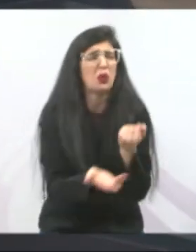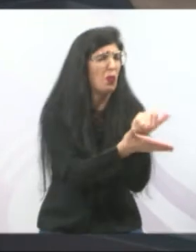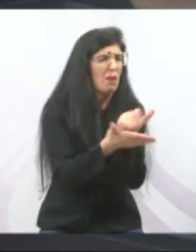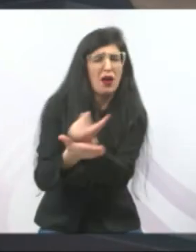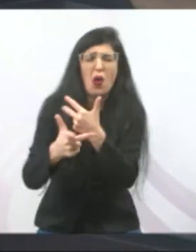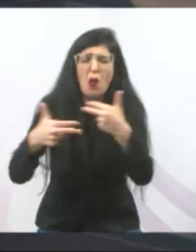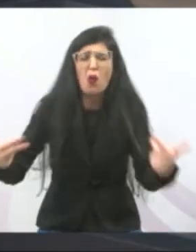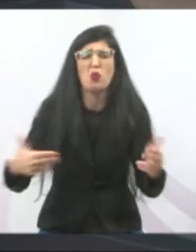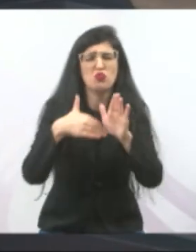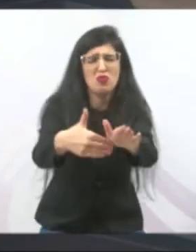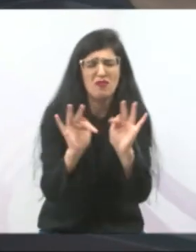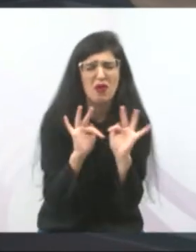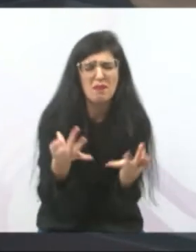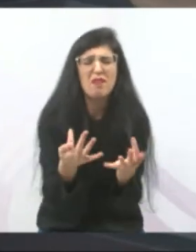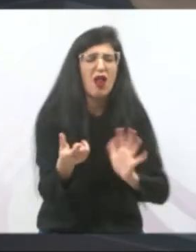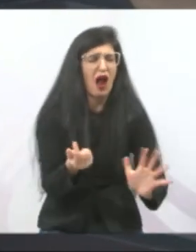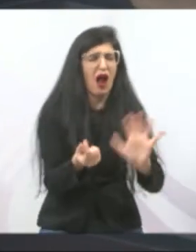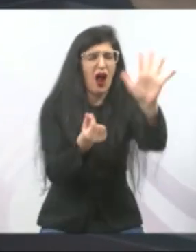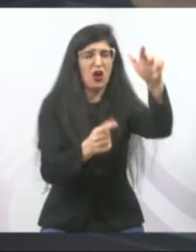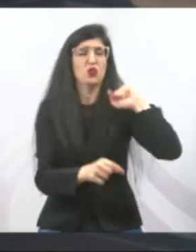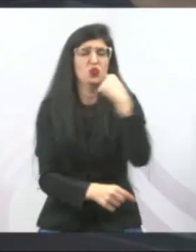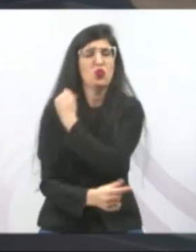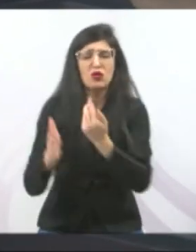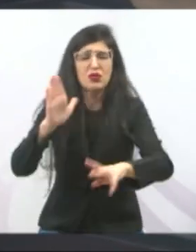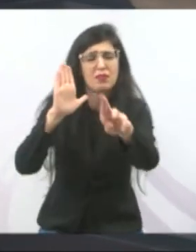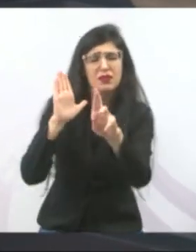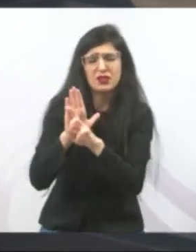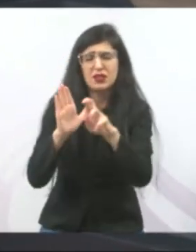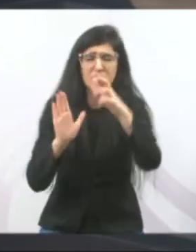Autoria, vereador Valmir do Parque Meia Lua.